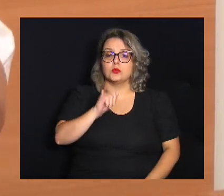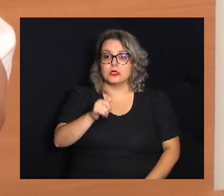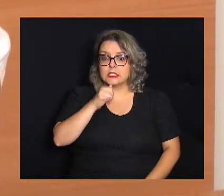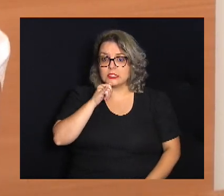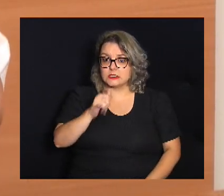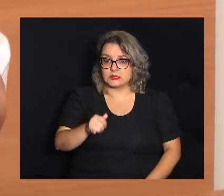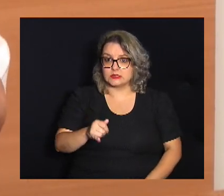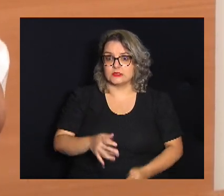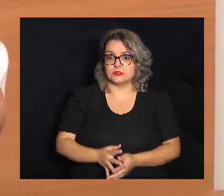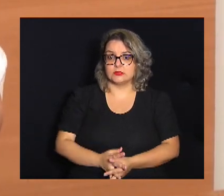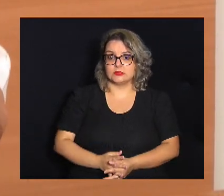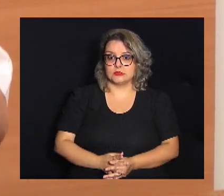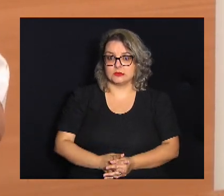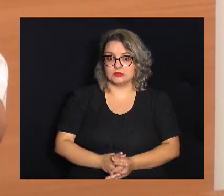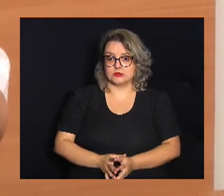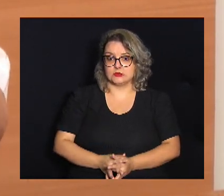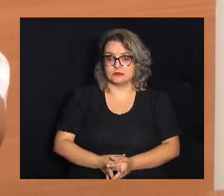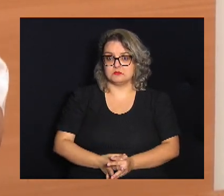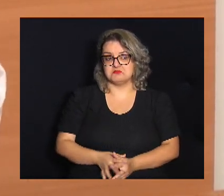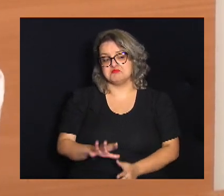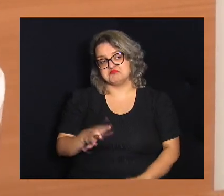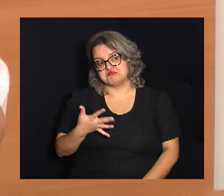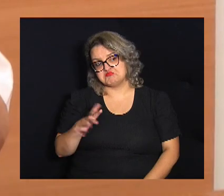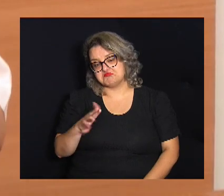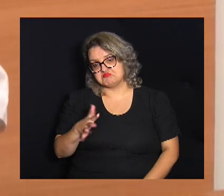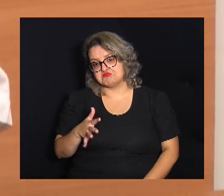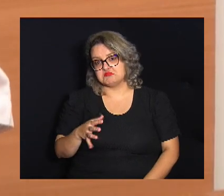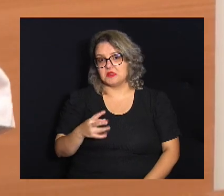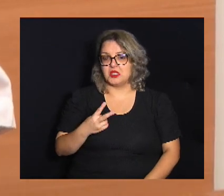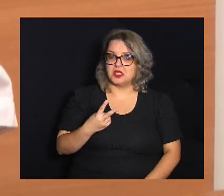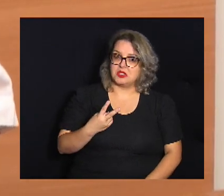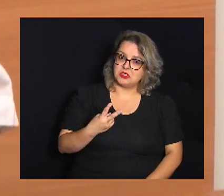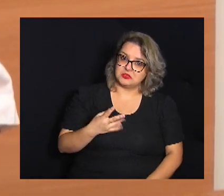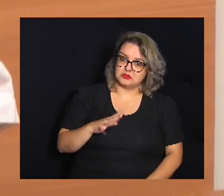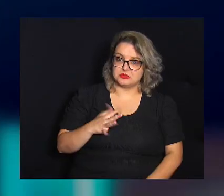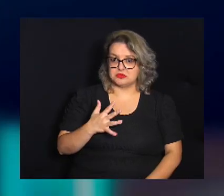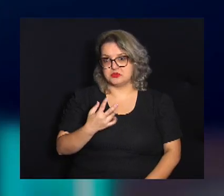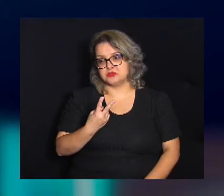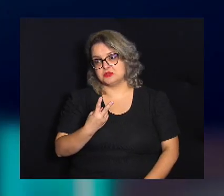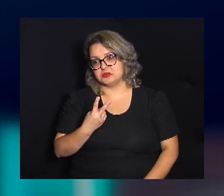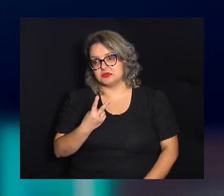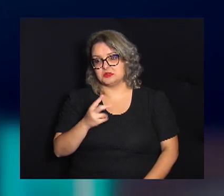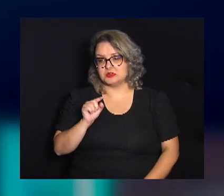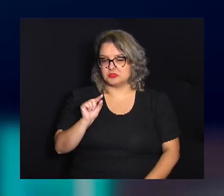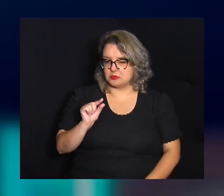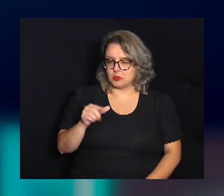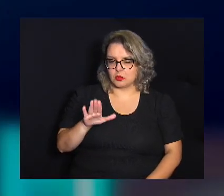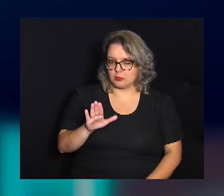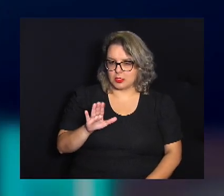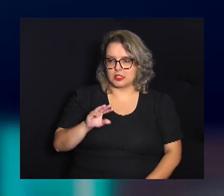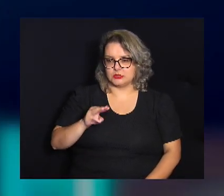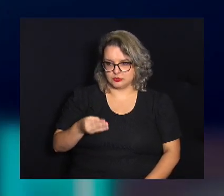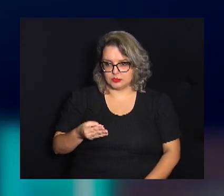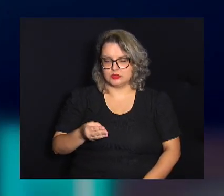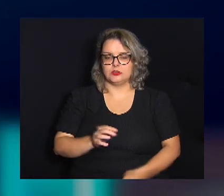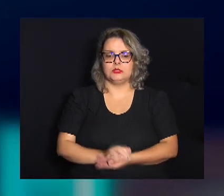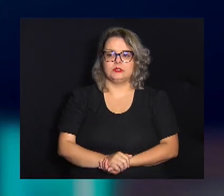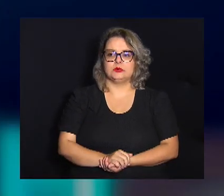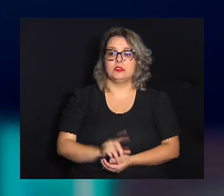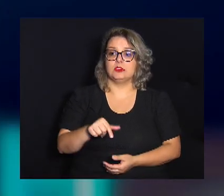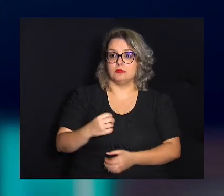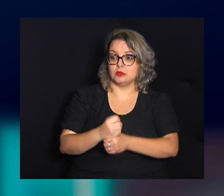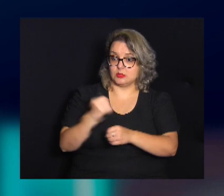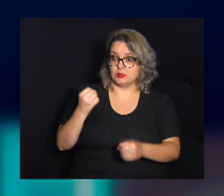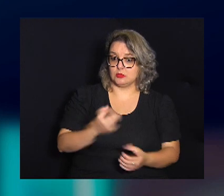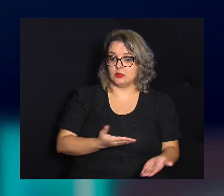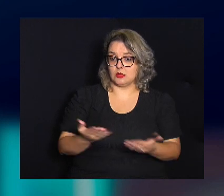isso deverá ficar aí por volta de 2 milhões e pouco. Após a apresentação do engenheiro